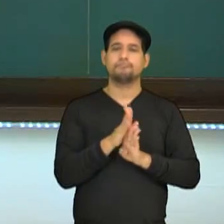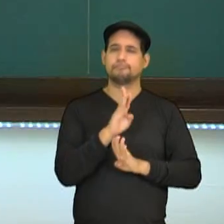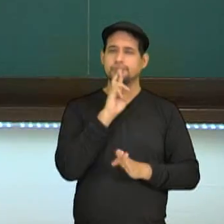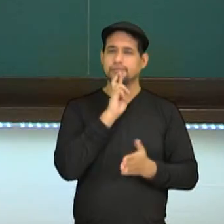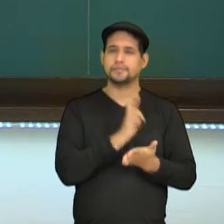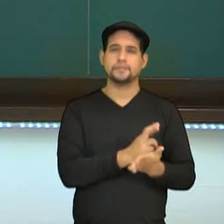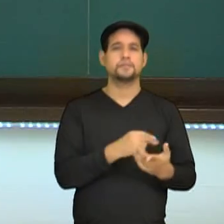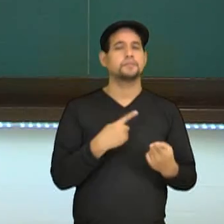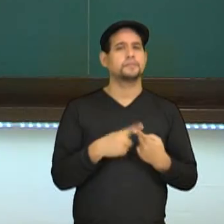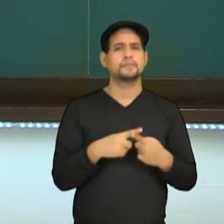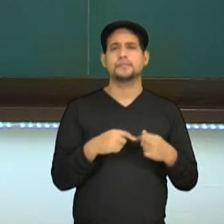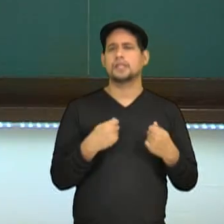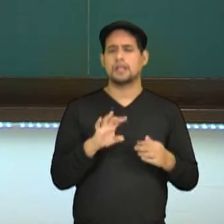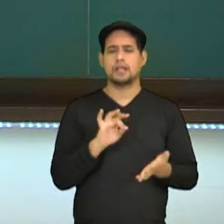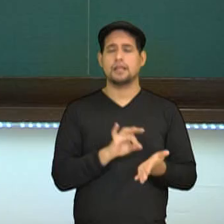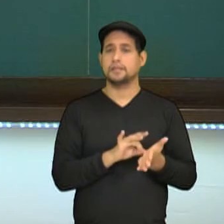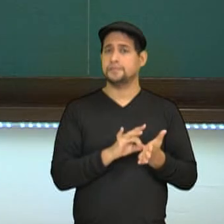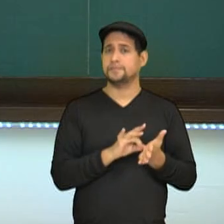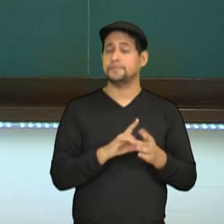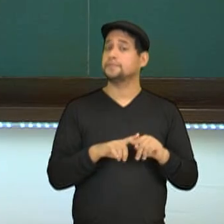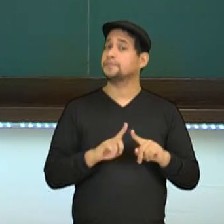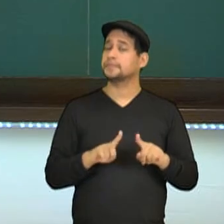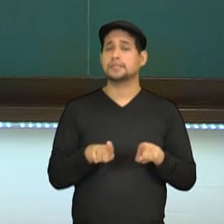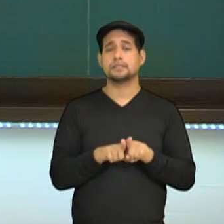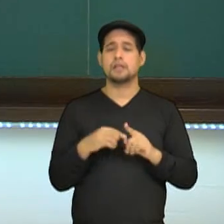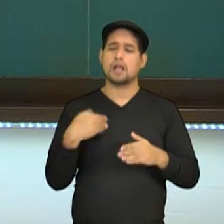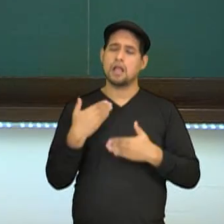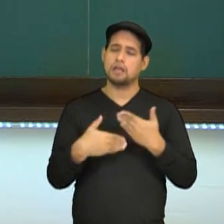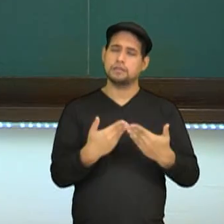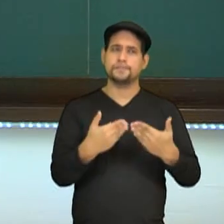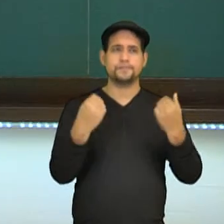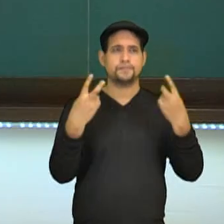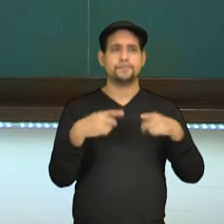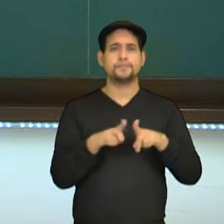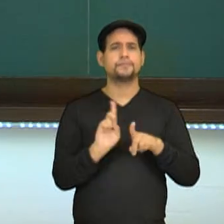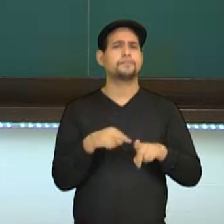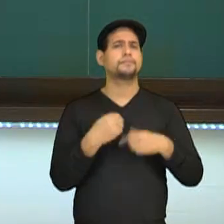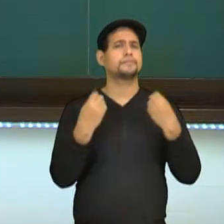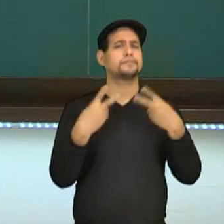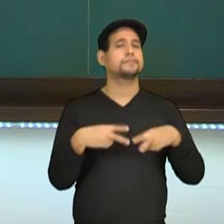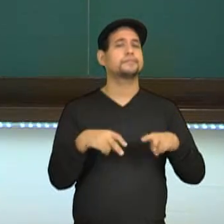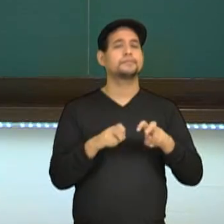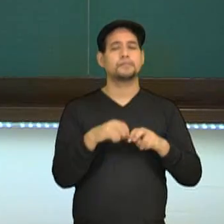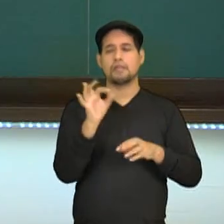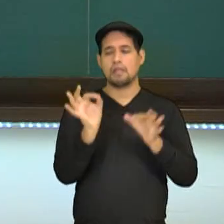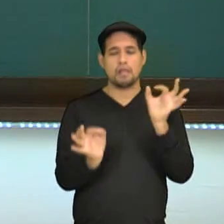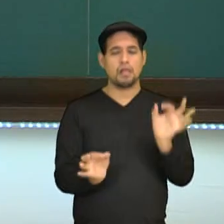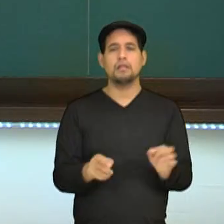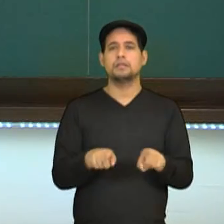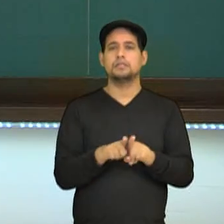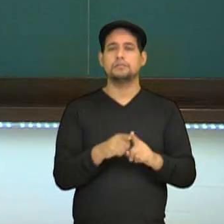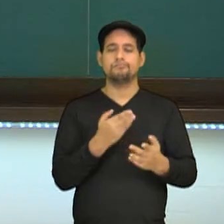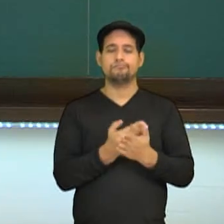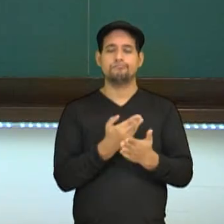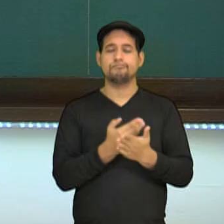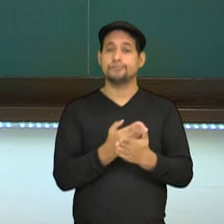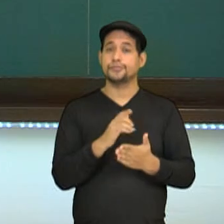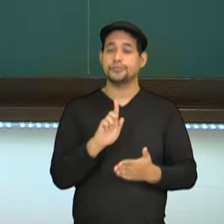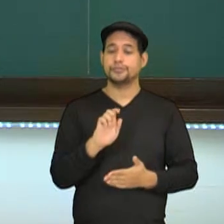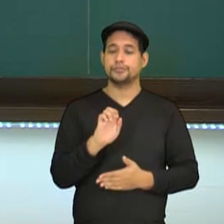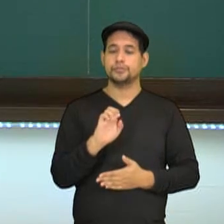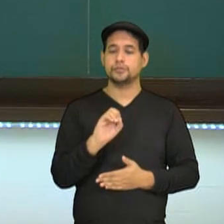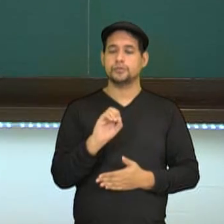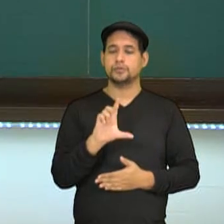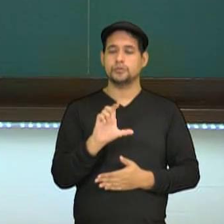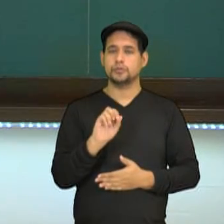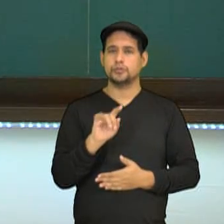resposta que não deve ser seguida efetivamente. Adiantando um pouquinho mais, nós vamos falar sobre a classificação dos estudos geológicos